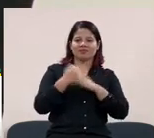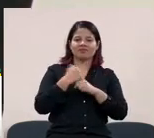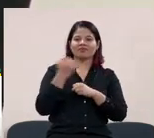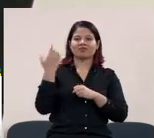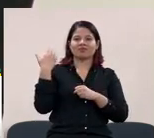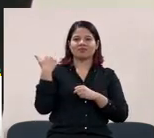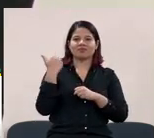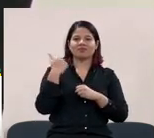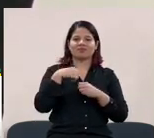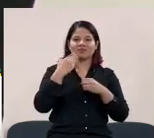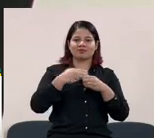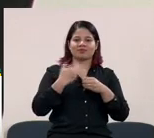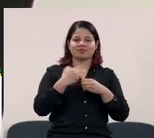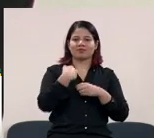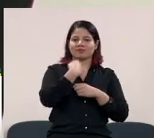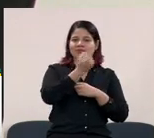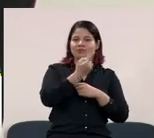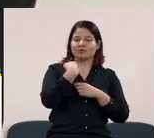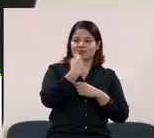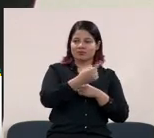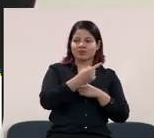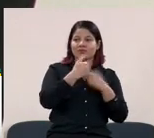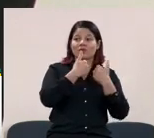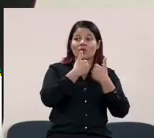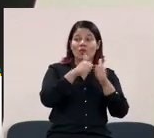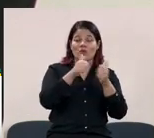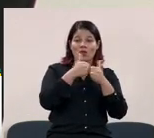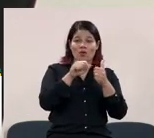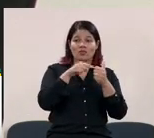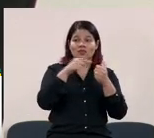viagens intermunicipais ônibus,